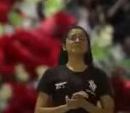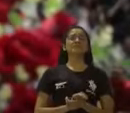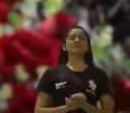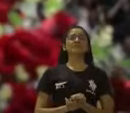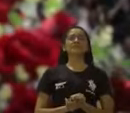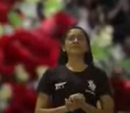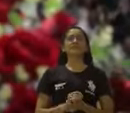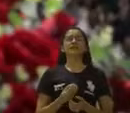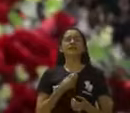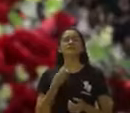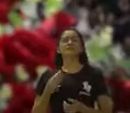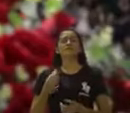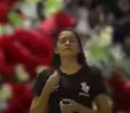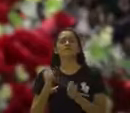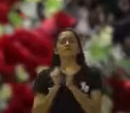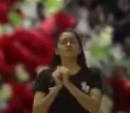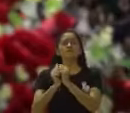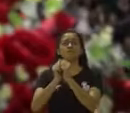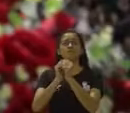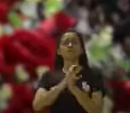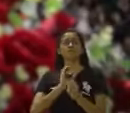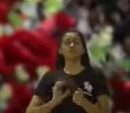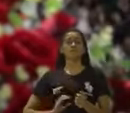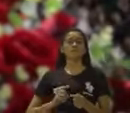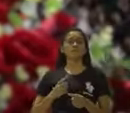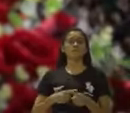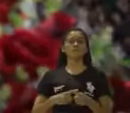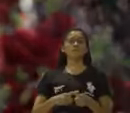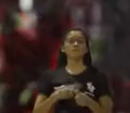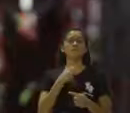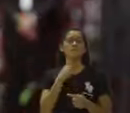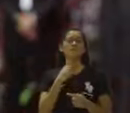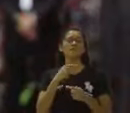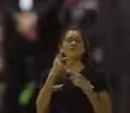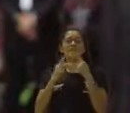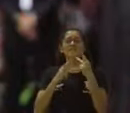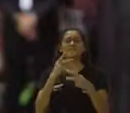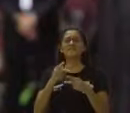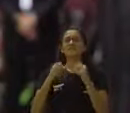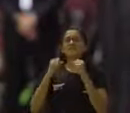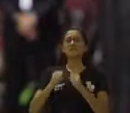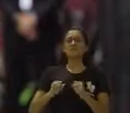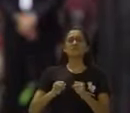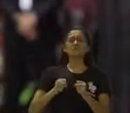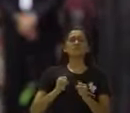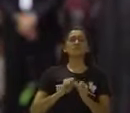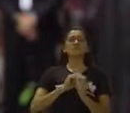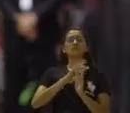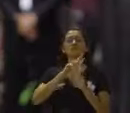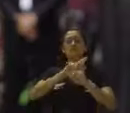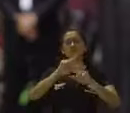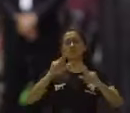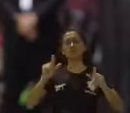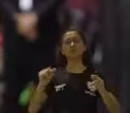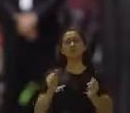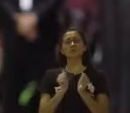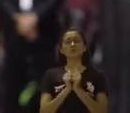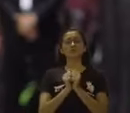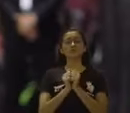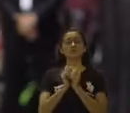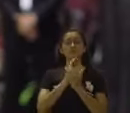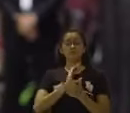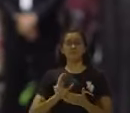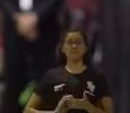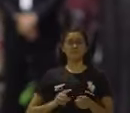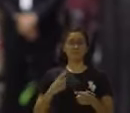eu posso todas as coisas em Cristo. Porque a maioria dessa geração da pós-modernidade que